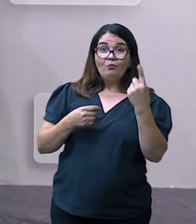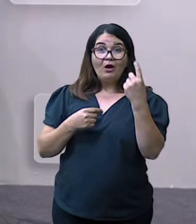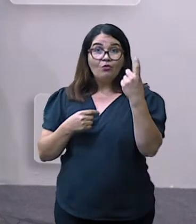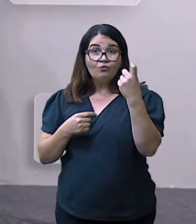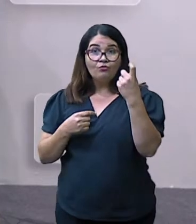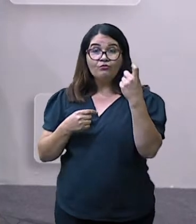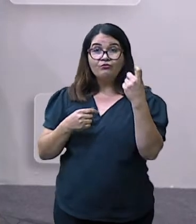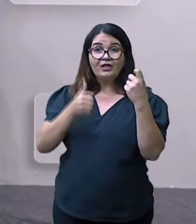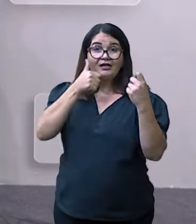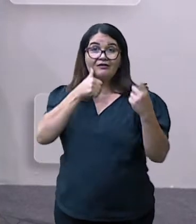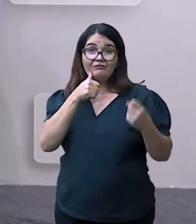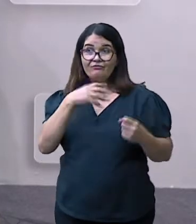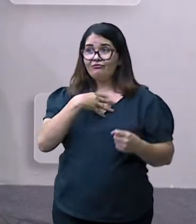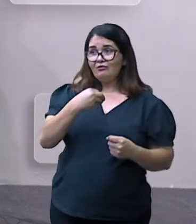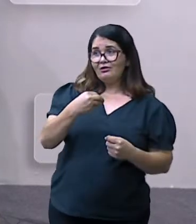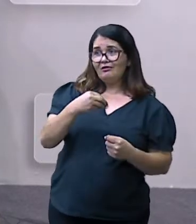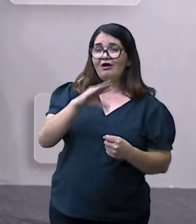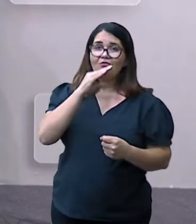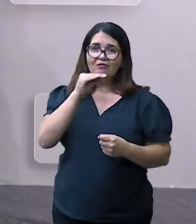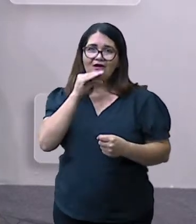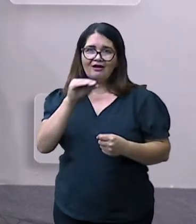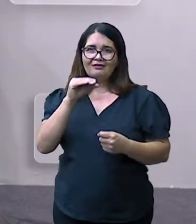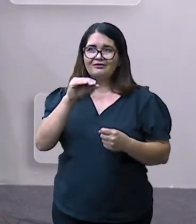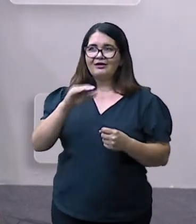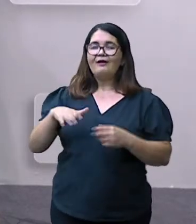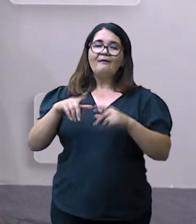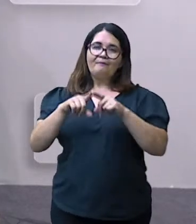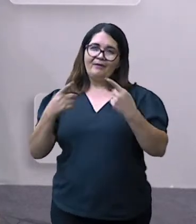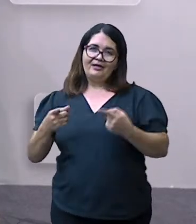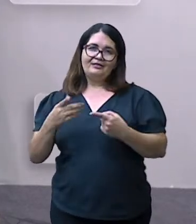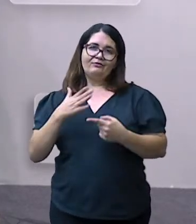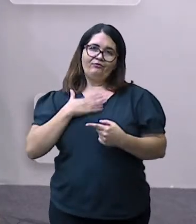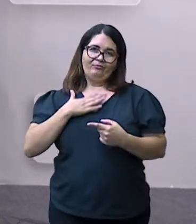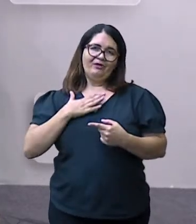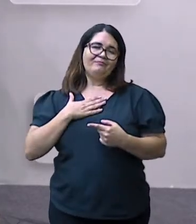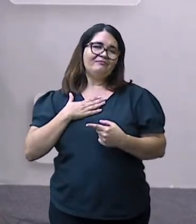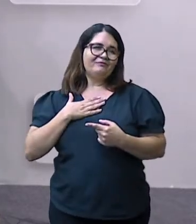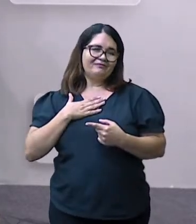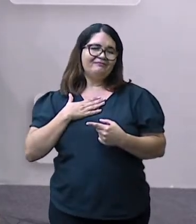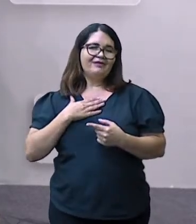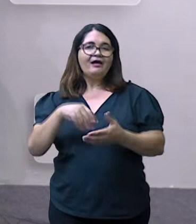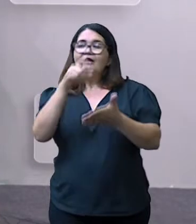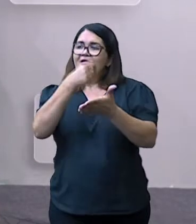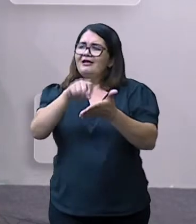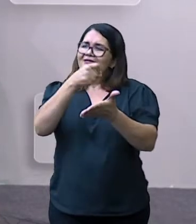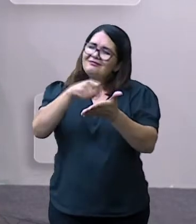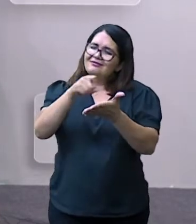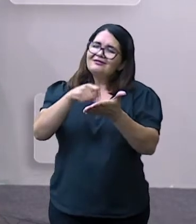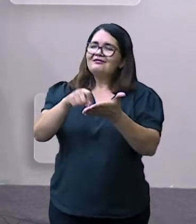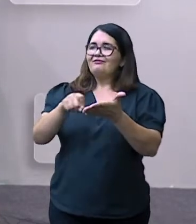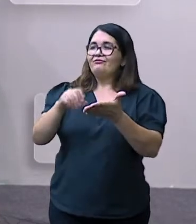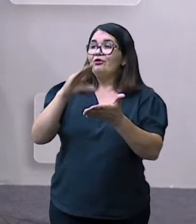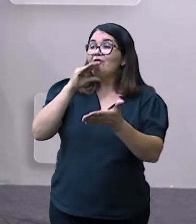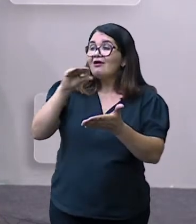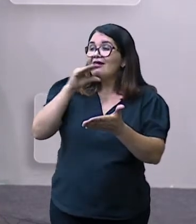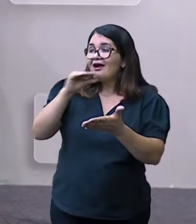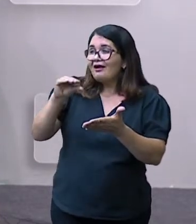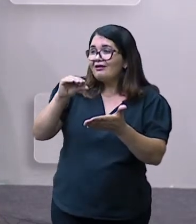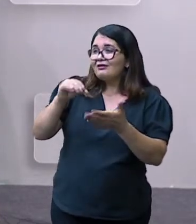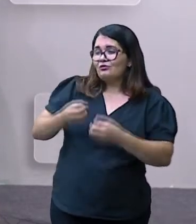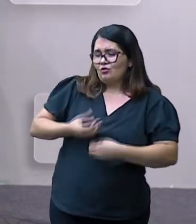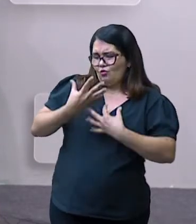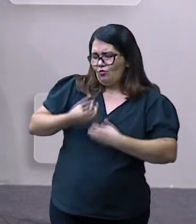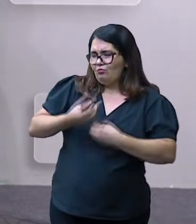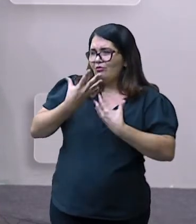netos não têm esse poema, que ele fez para Clóris. Não, então precisamos ouvir. Então ele fez um poema